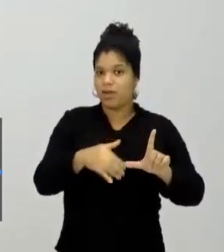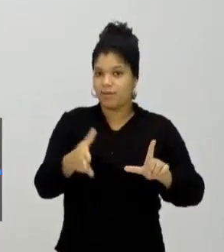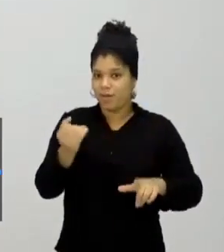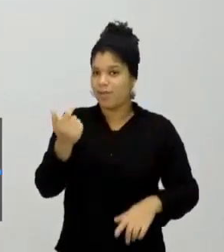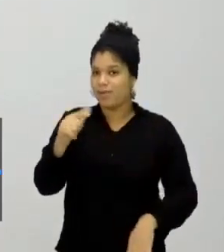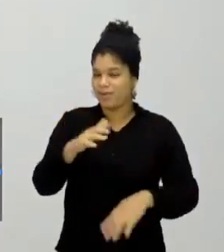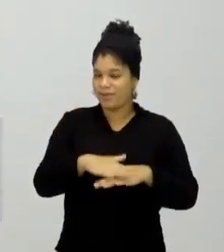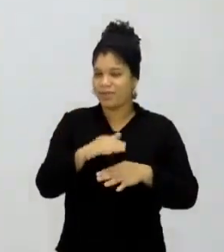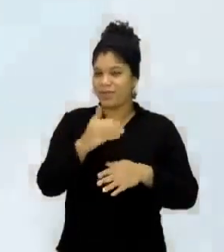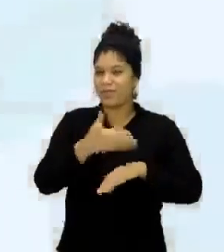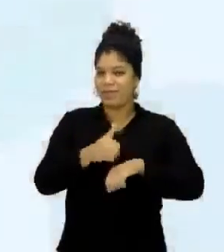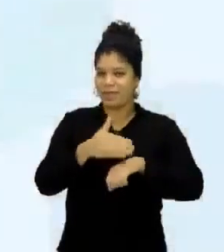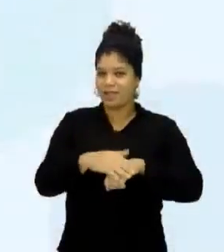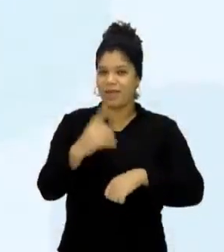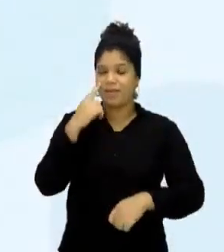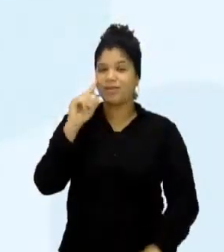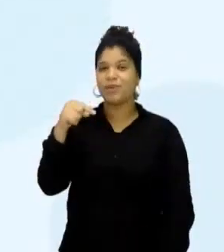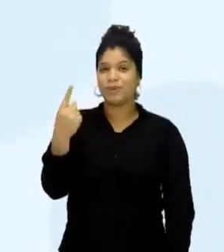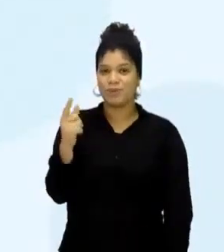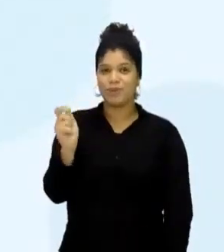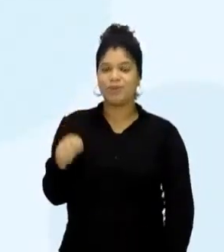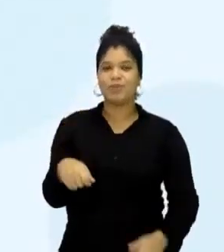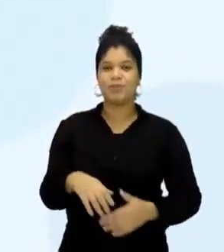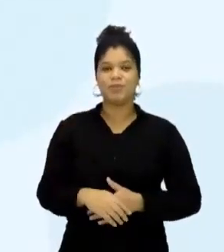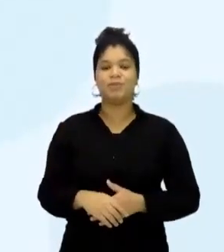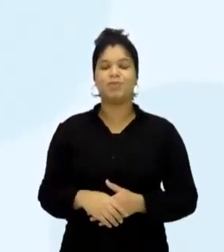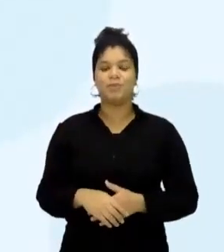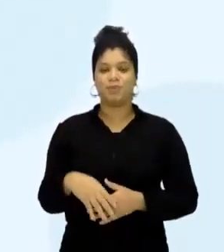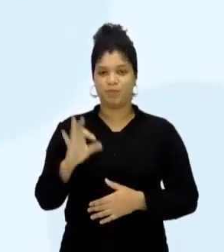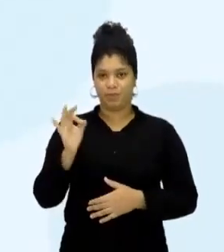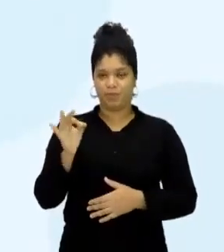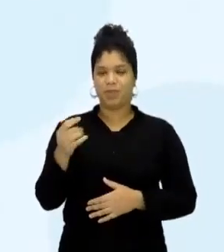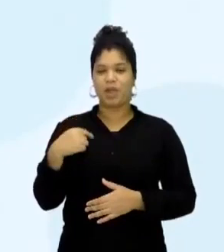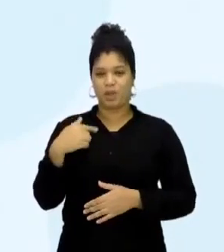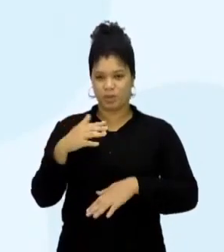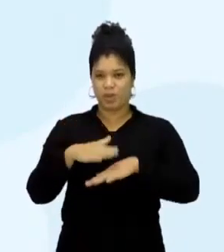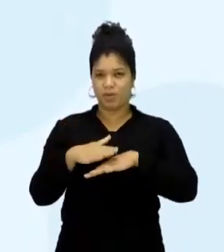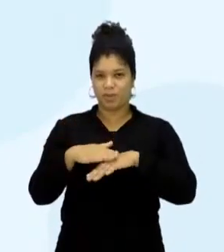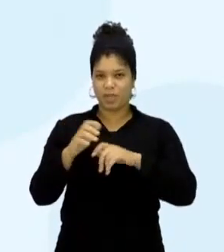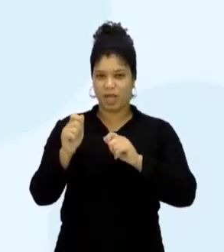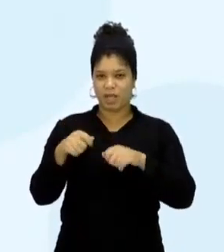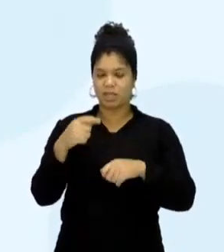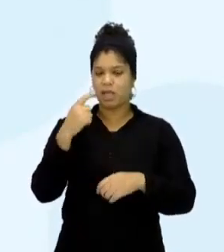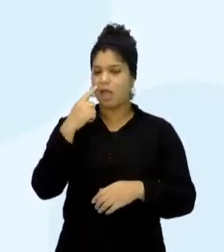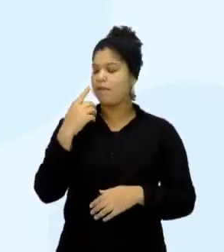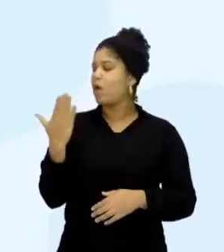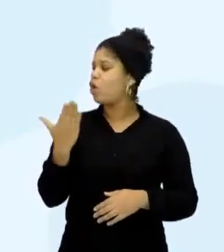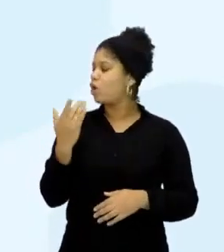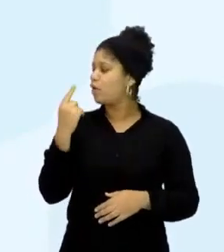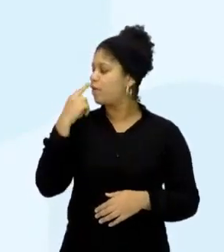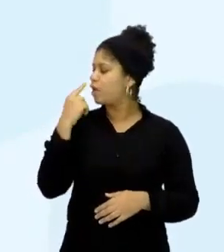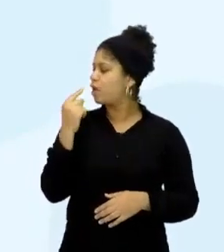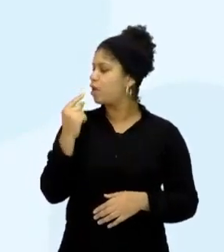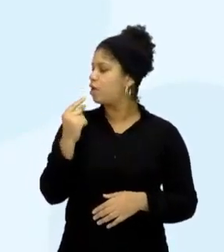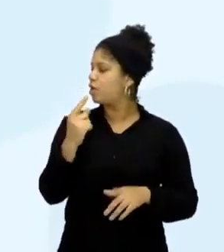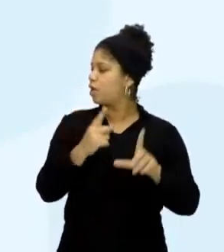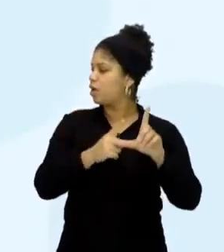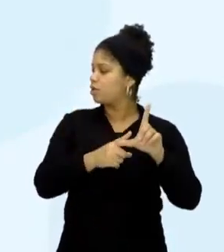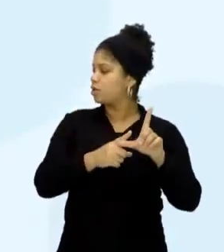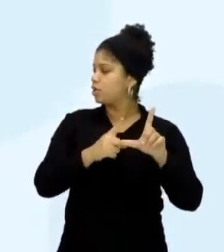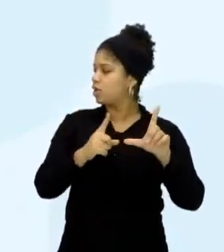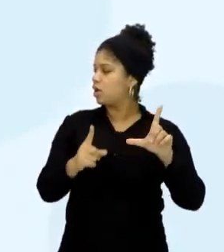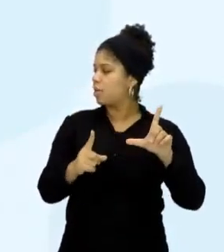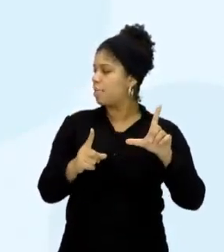treinar? Você vai fazer para mim o próximo. Ah, então eu vou fazer agora, professora, do intervalo aqui, ó, deixa eu ver. Ah, usando